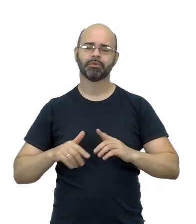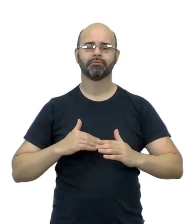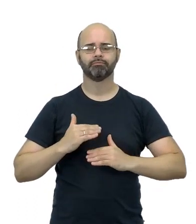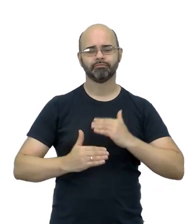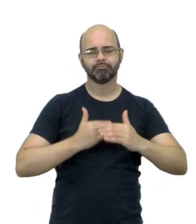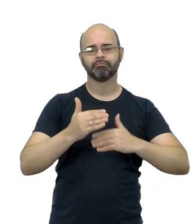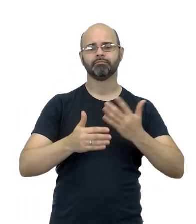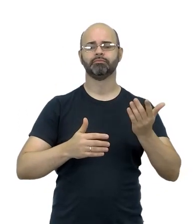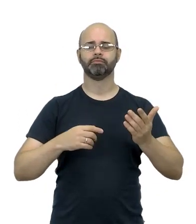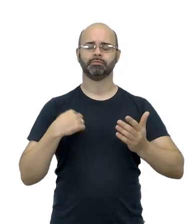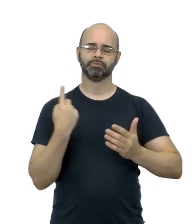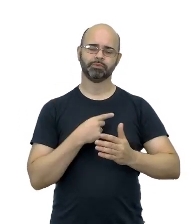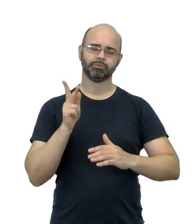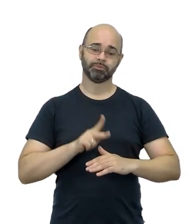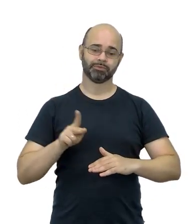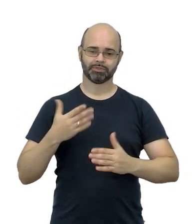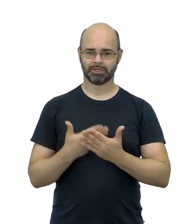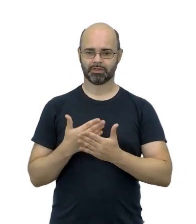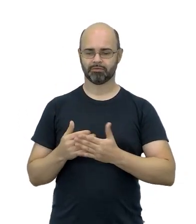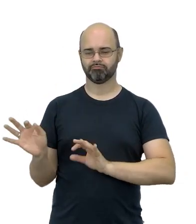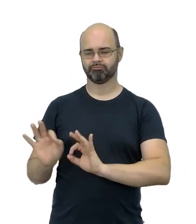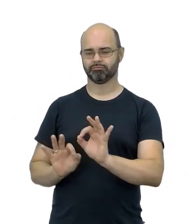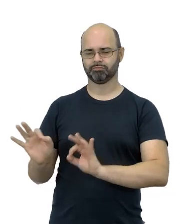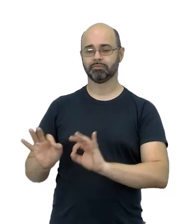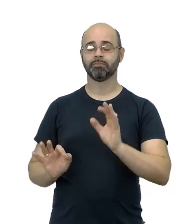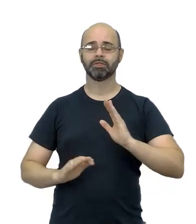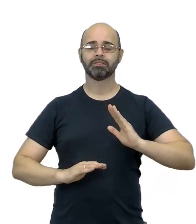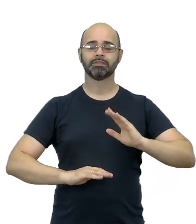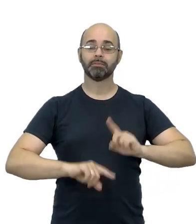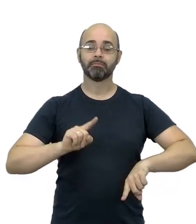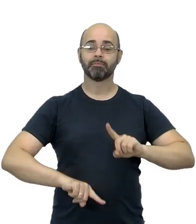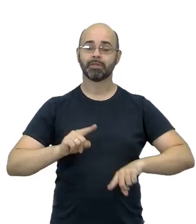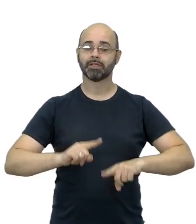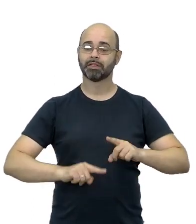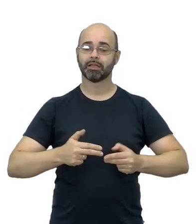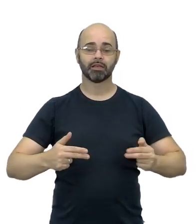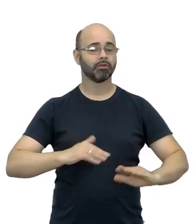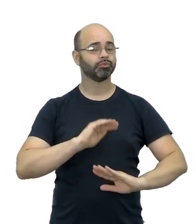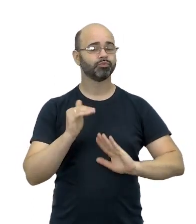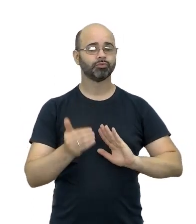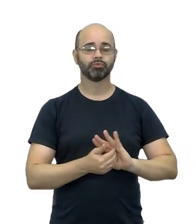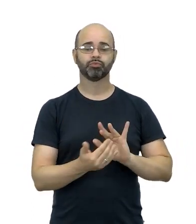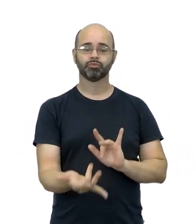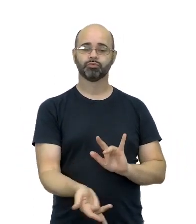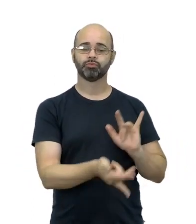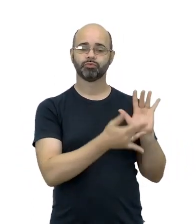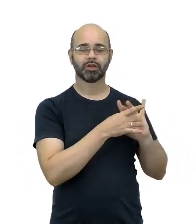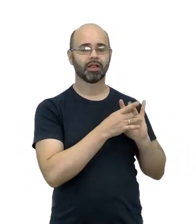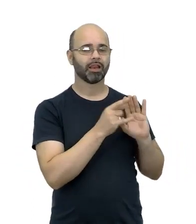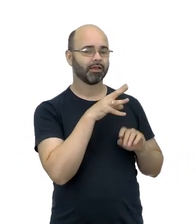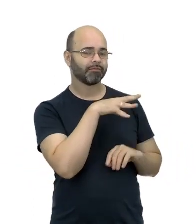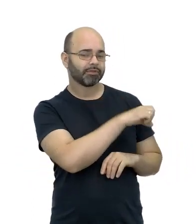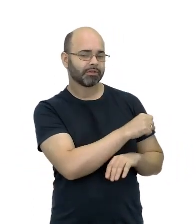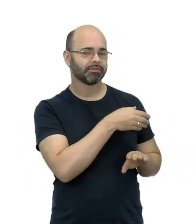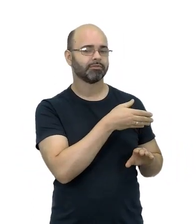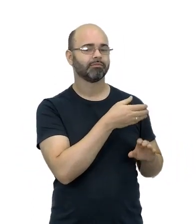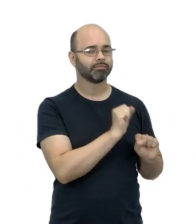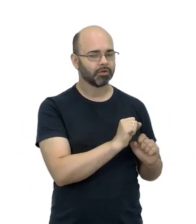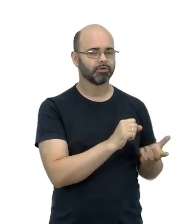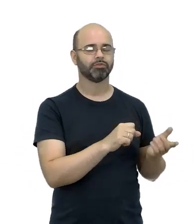docente, quando nós vamos preparar as nossas aulas, todo esse material está ali disponível para o nosso acesso, as pílulas,